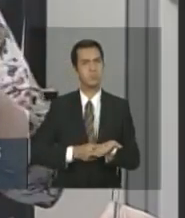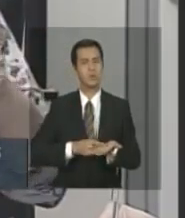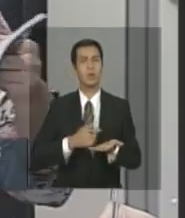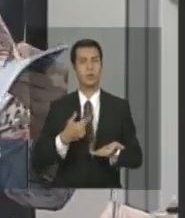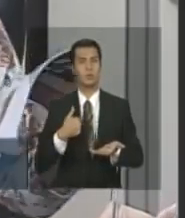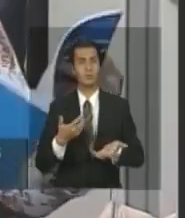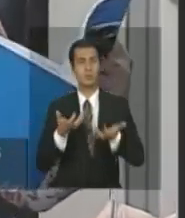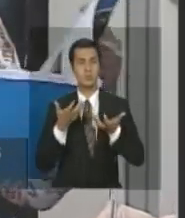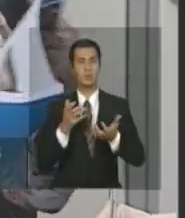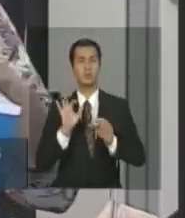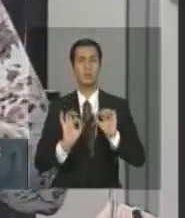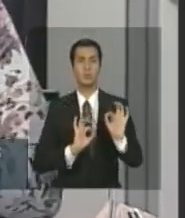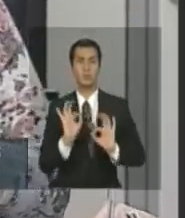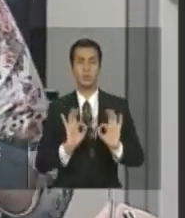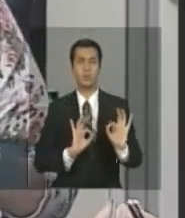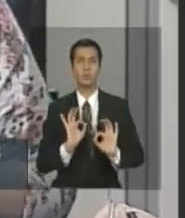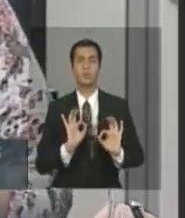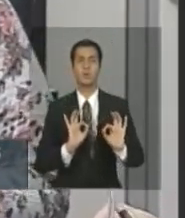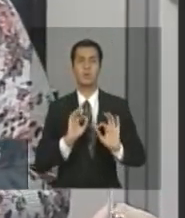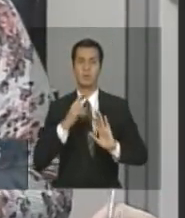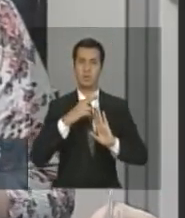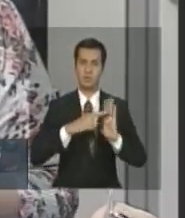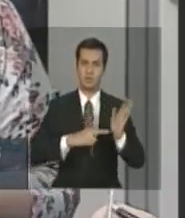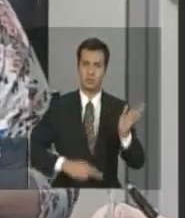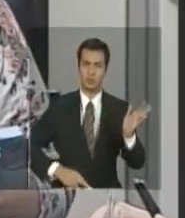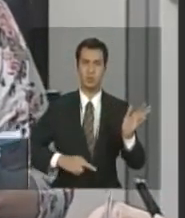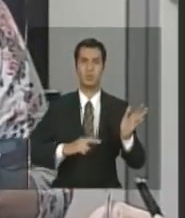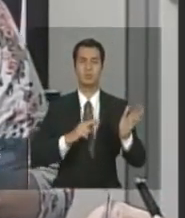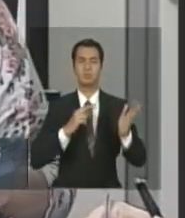o conjunto do relatório que destaca,